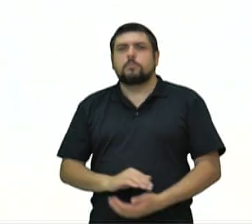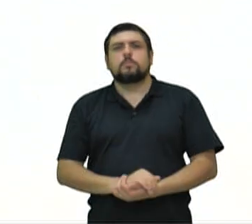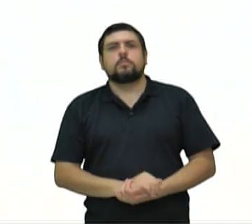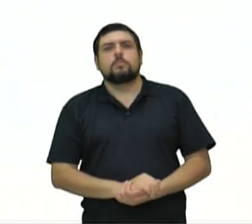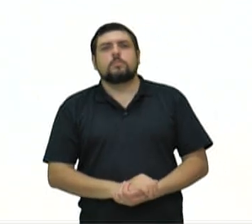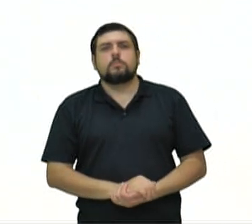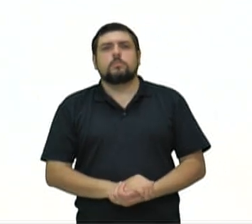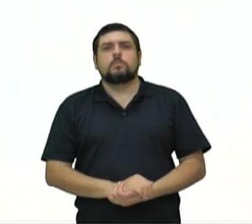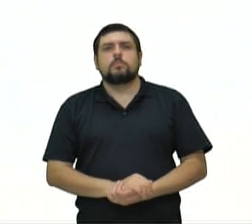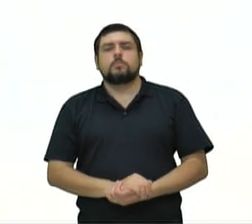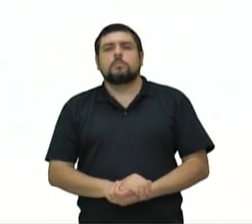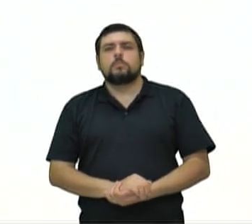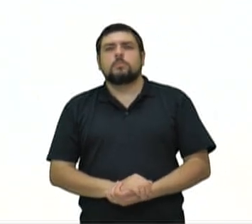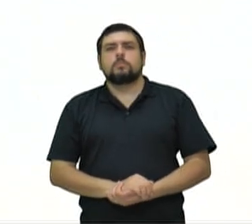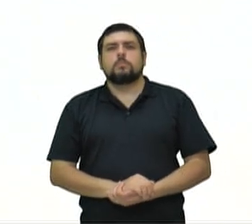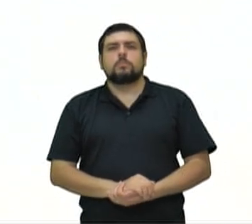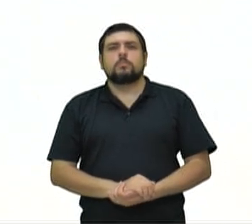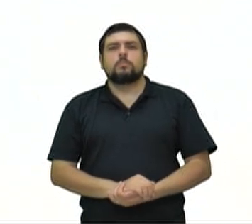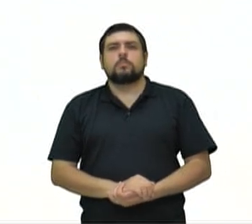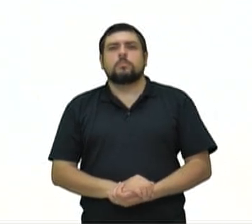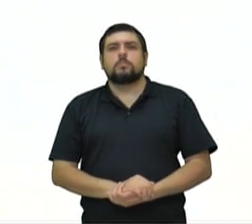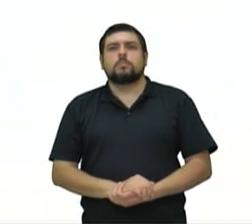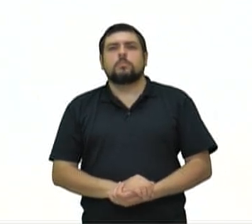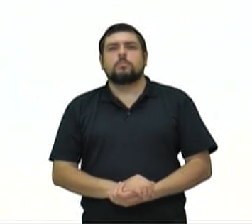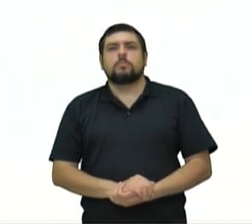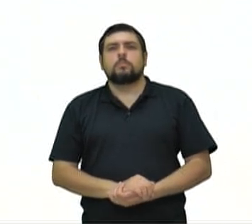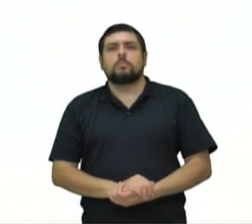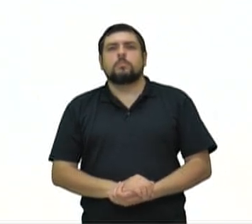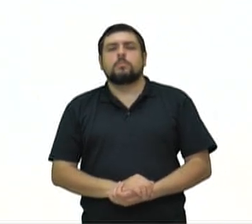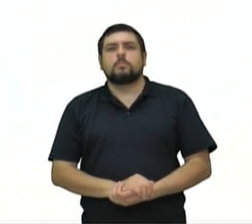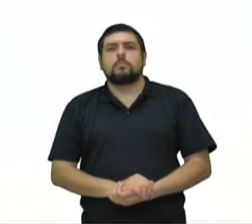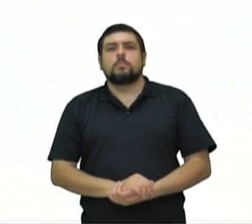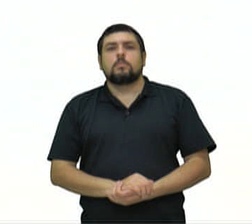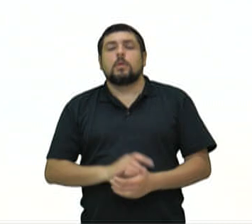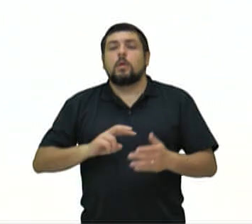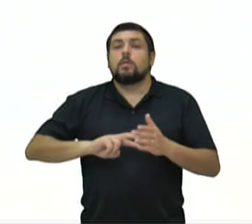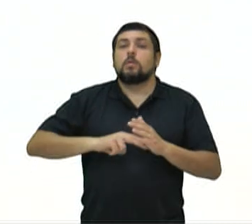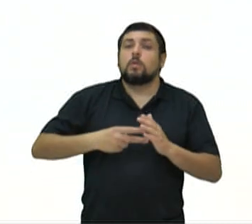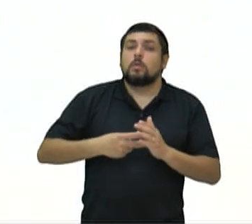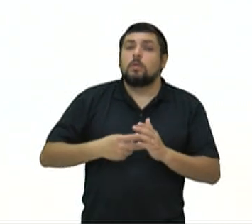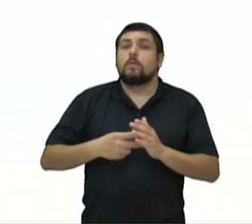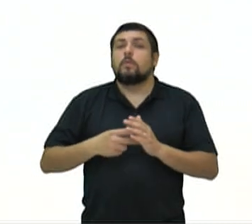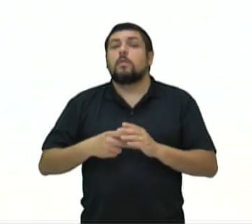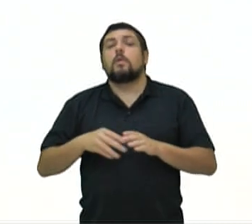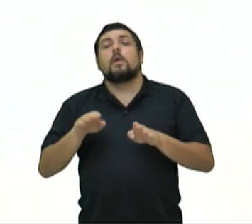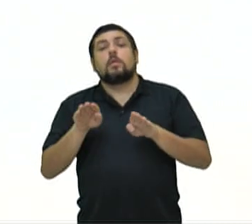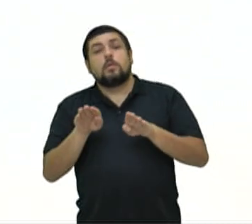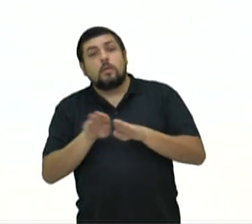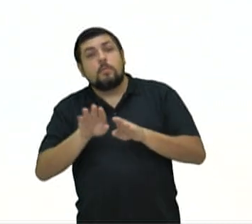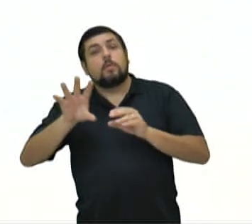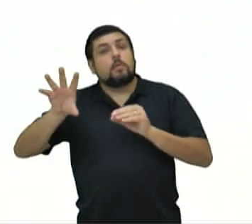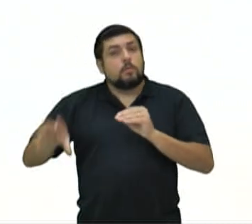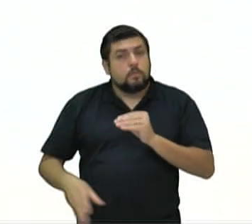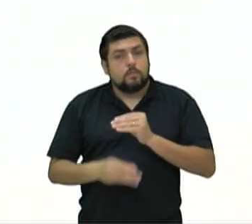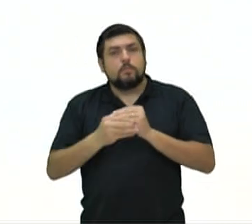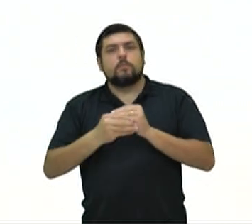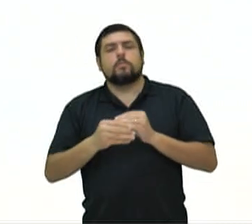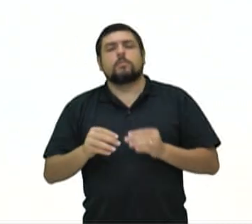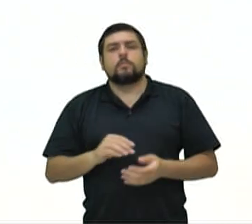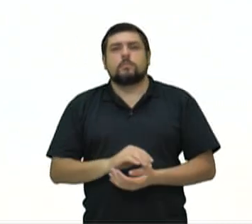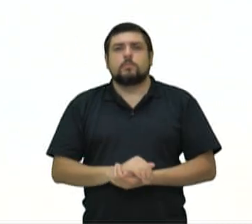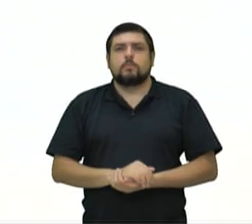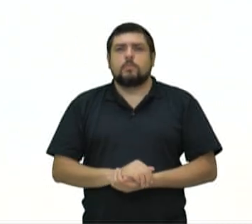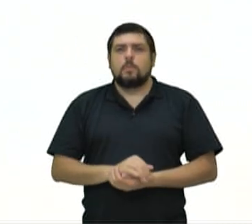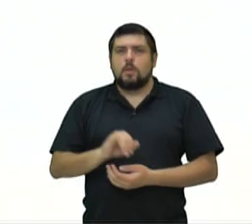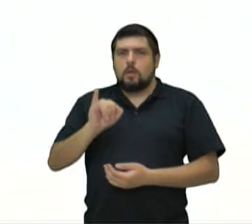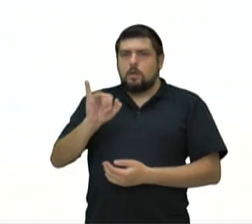mesmo significado, elas são sinônimos. Significa além do mais ou além disso. Nas de condição, nós estudamos o with,